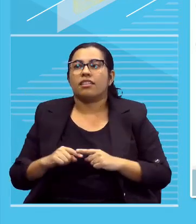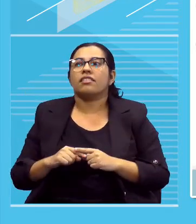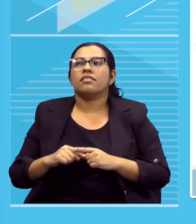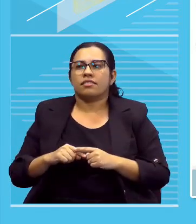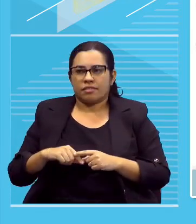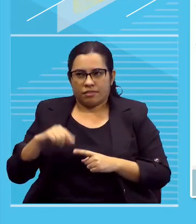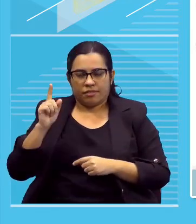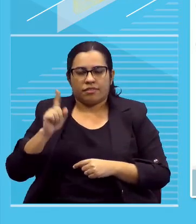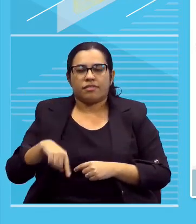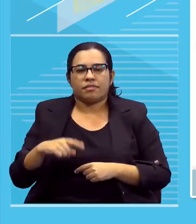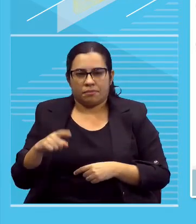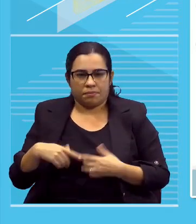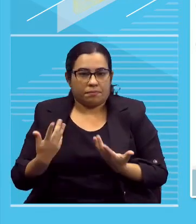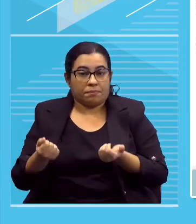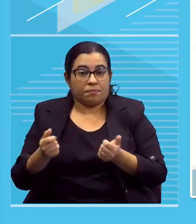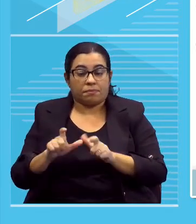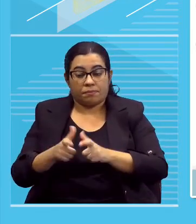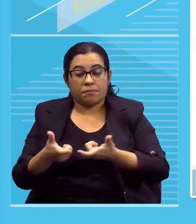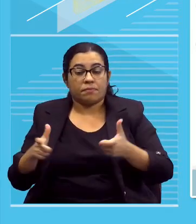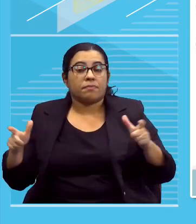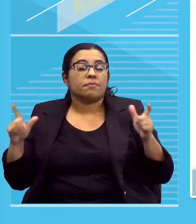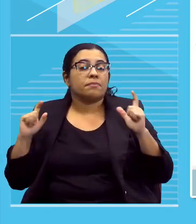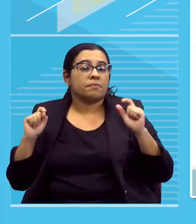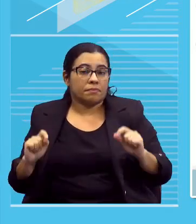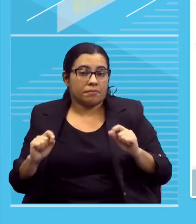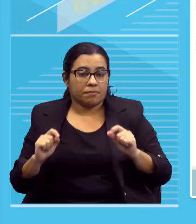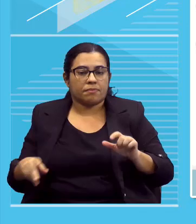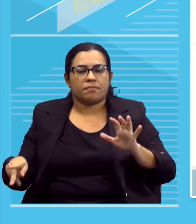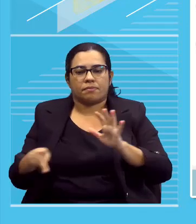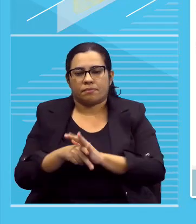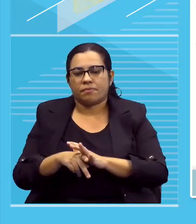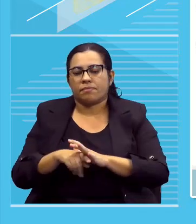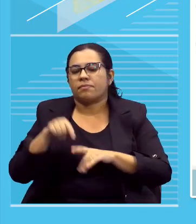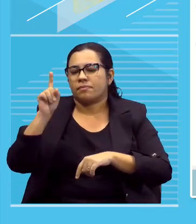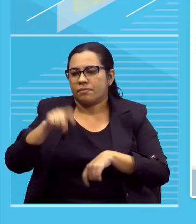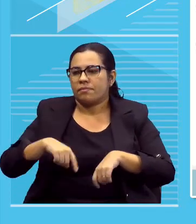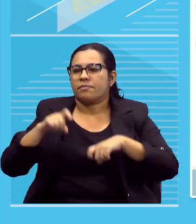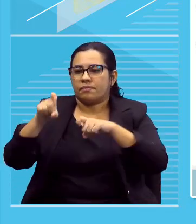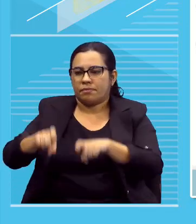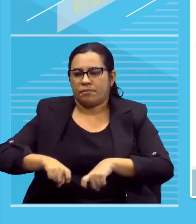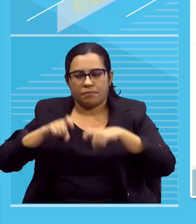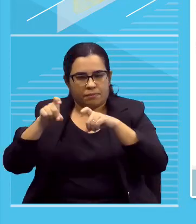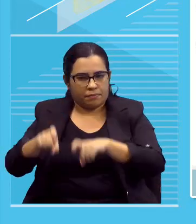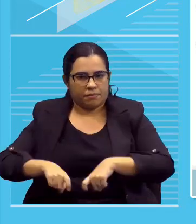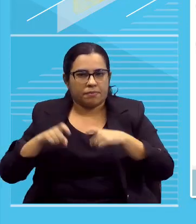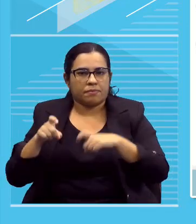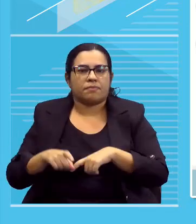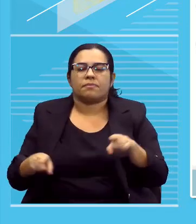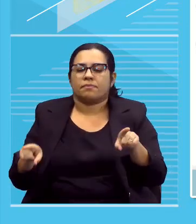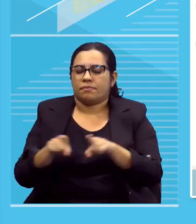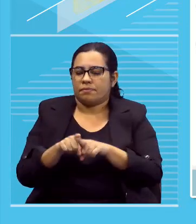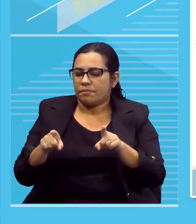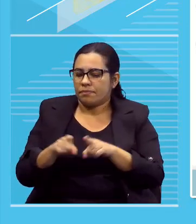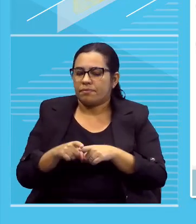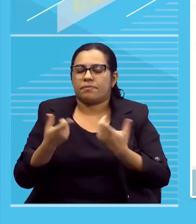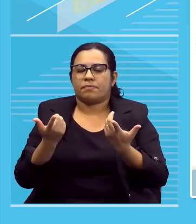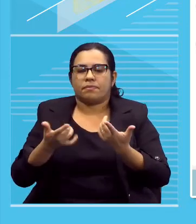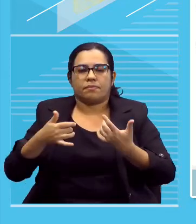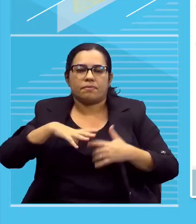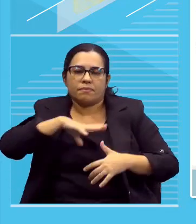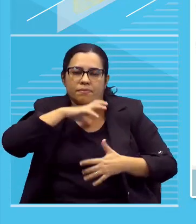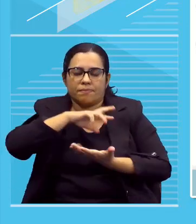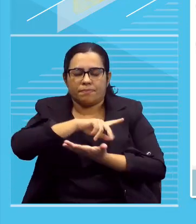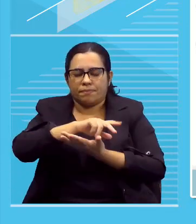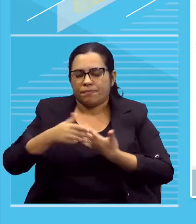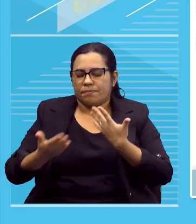a grande maior parte dela é usada na plantação e na criação Isso é verdade